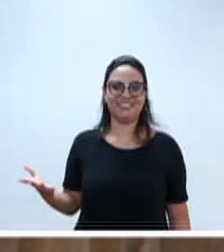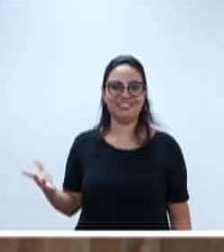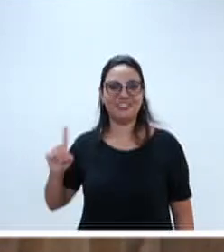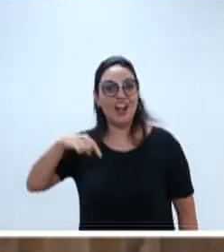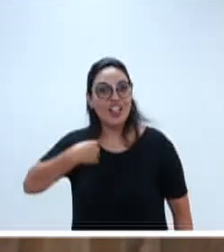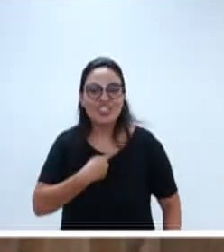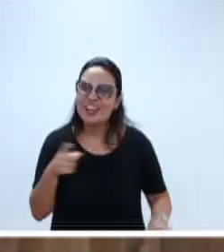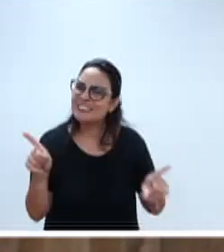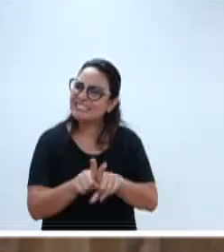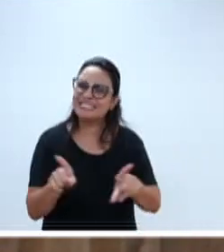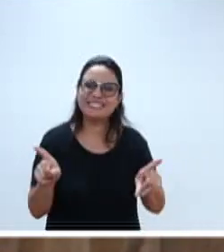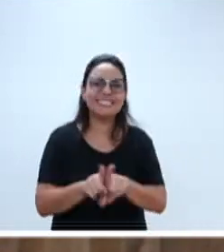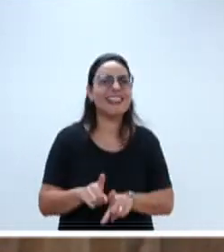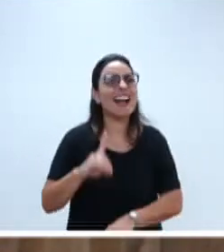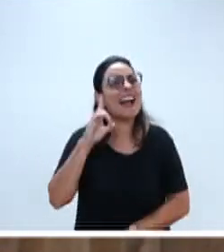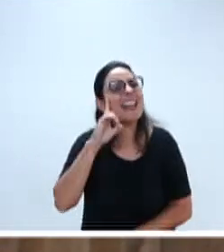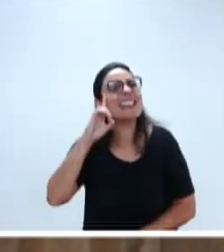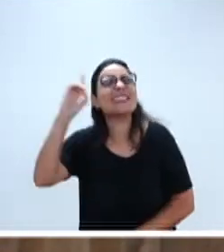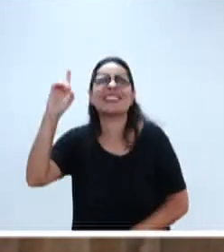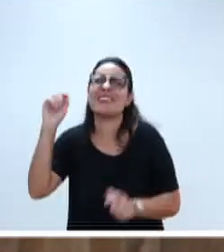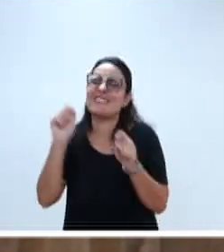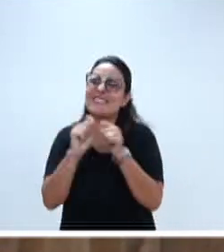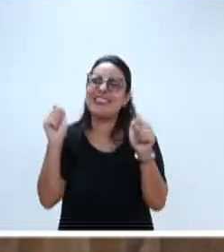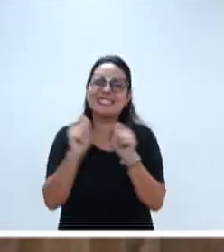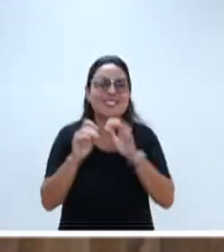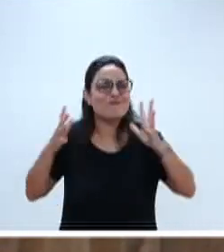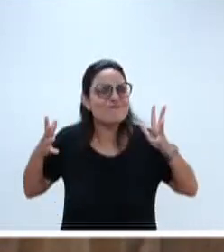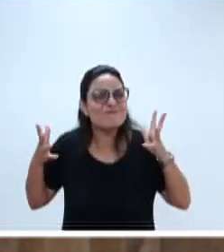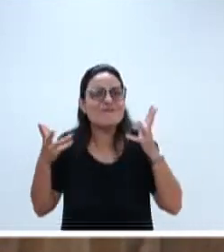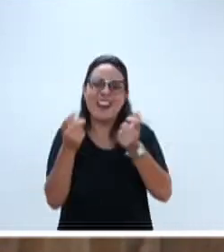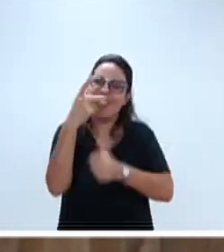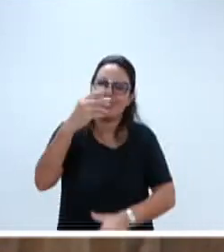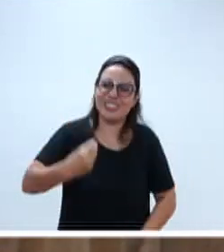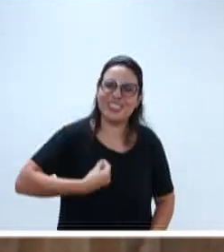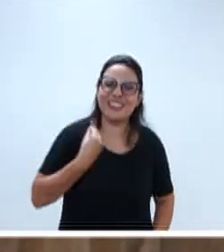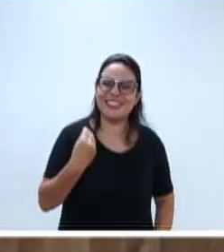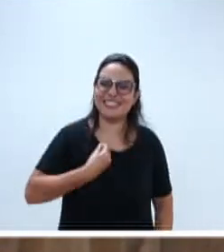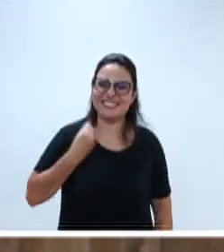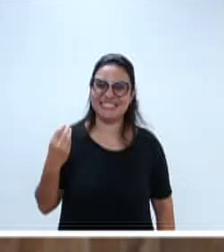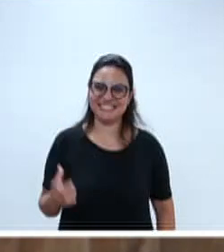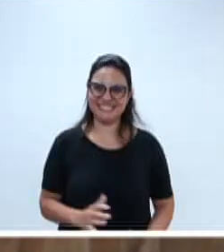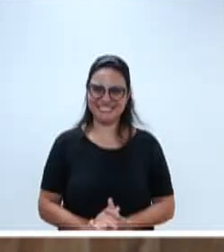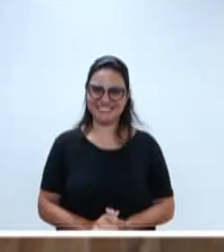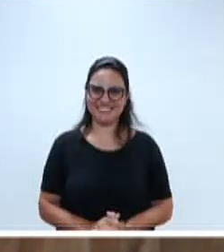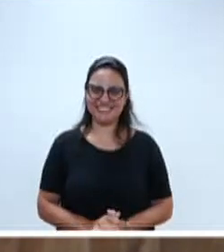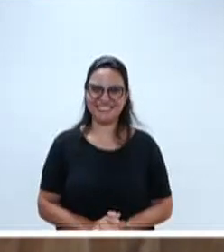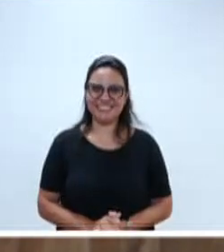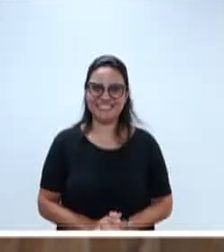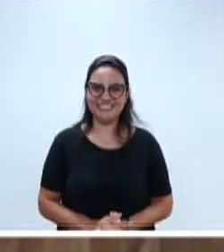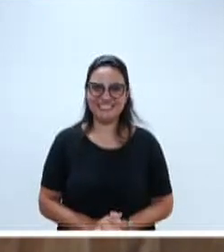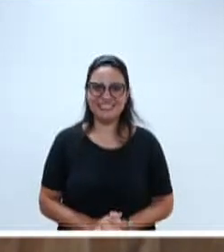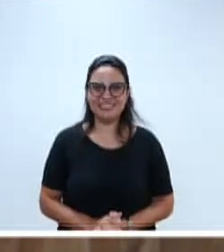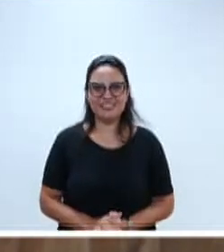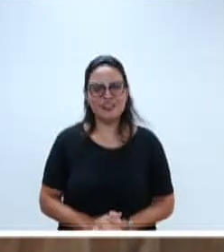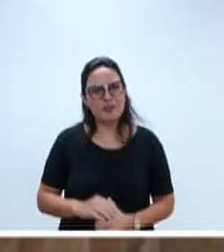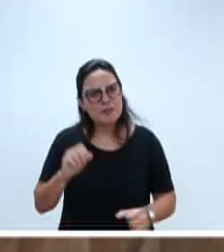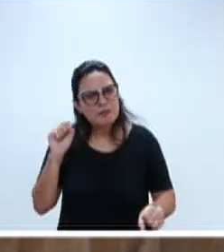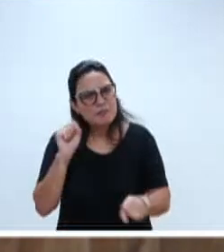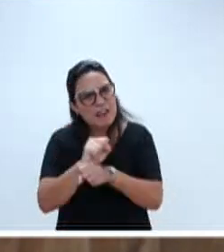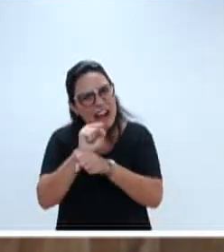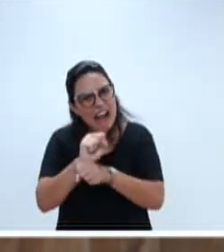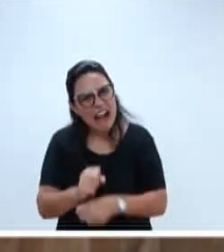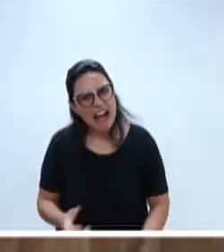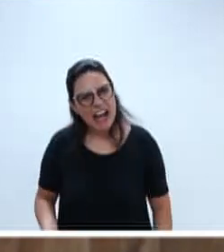Deus ainda vai te surpreender. Muda a chave, meu irmão. Deixa de ser